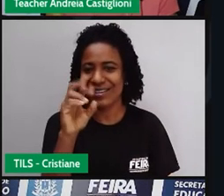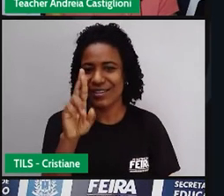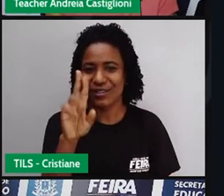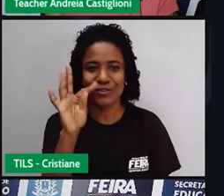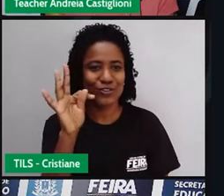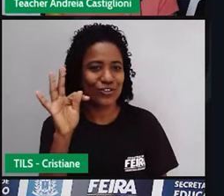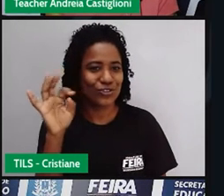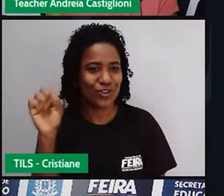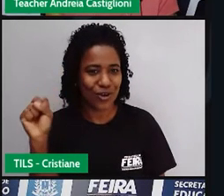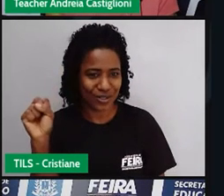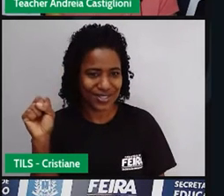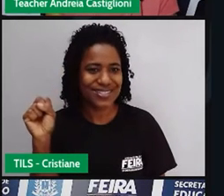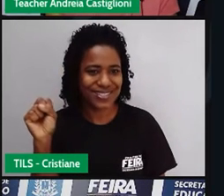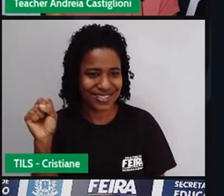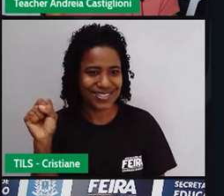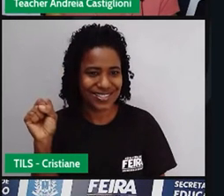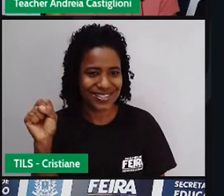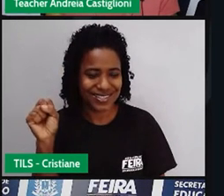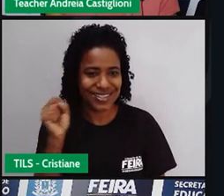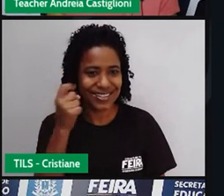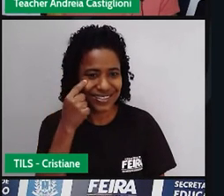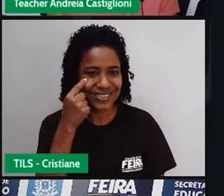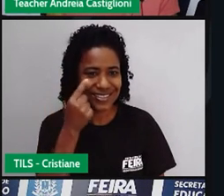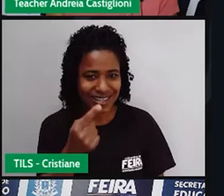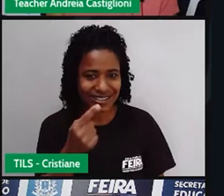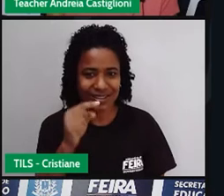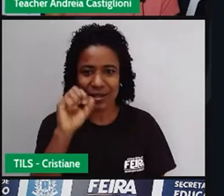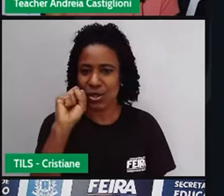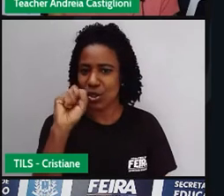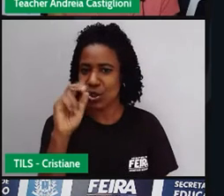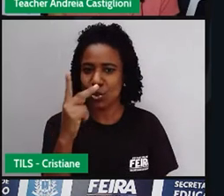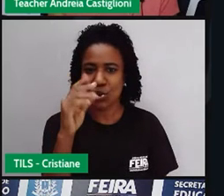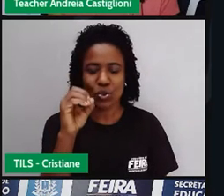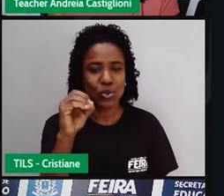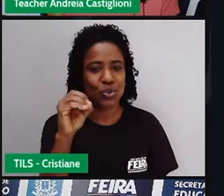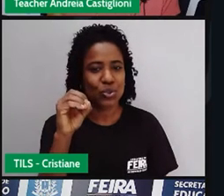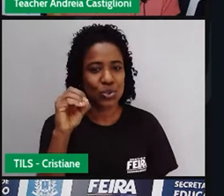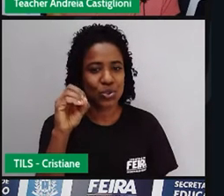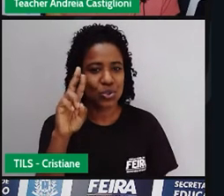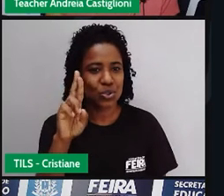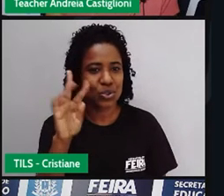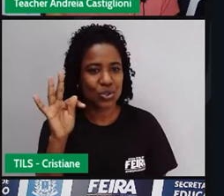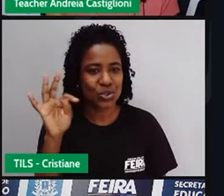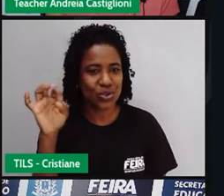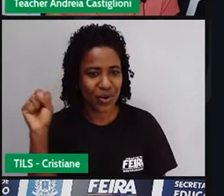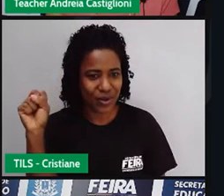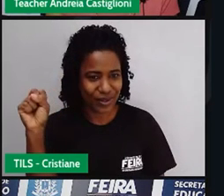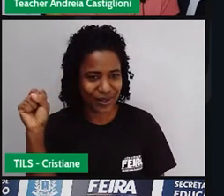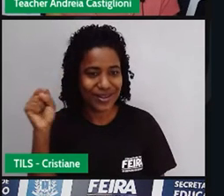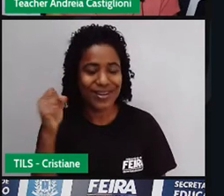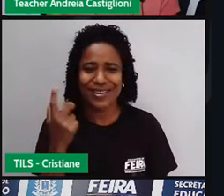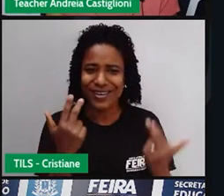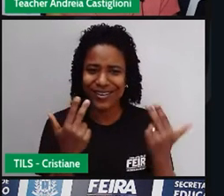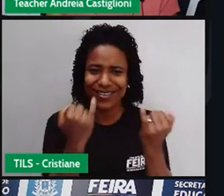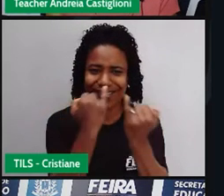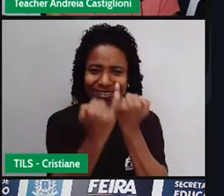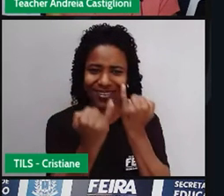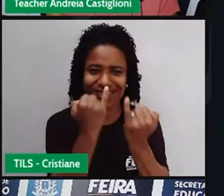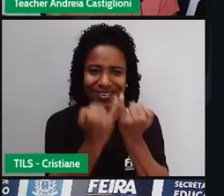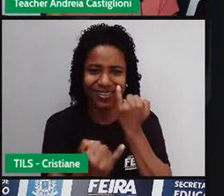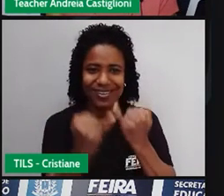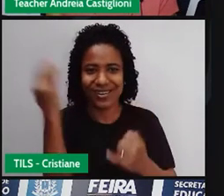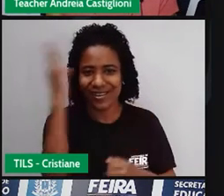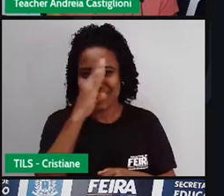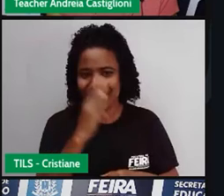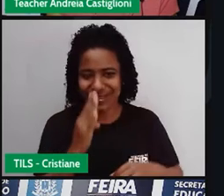se fosse um estrangeirismo para nós nós chamamos de short né vou singular mas nos estados